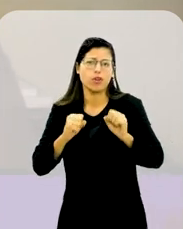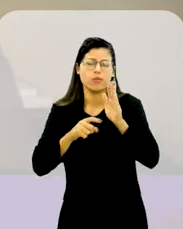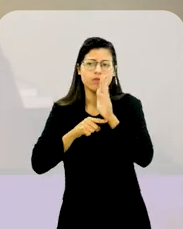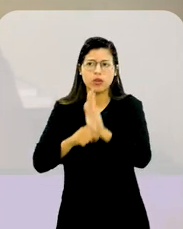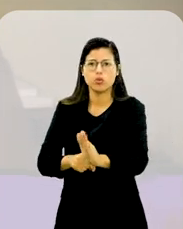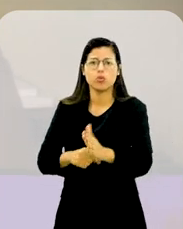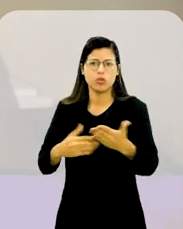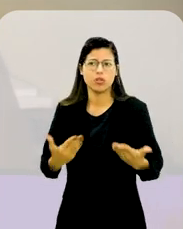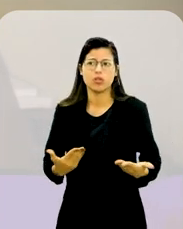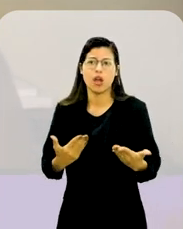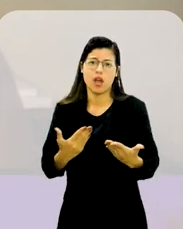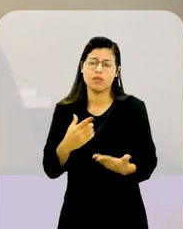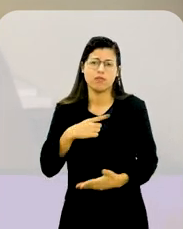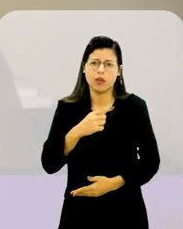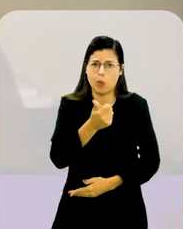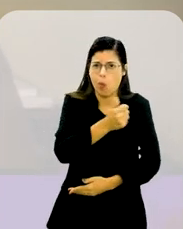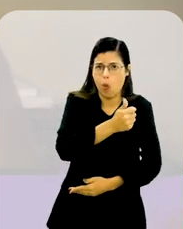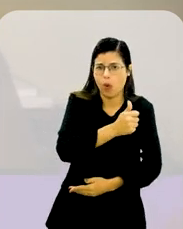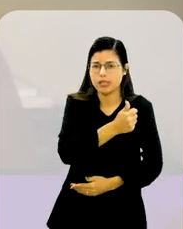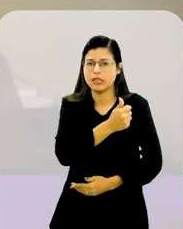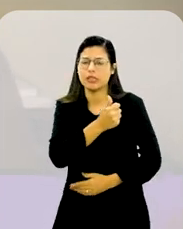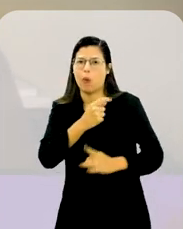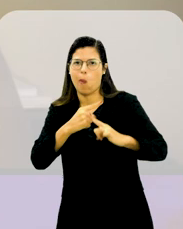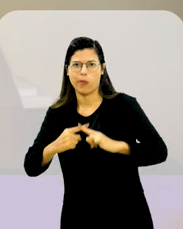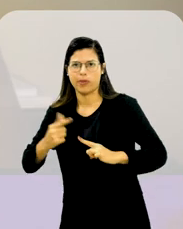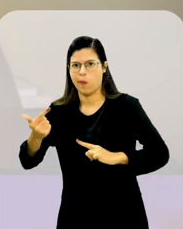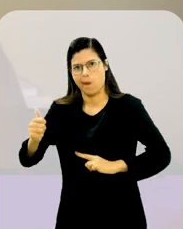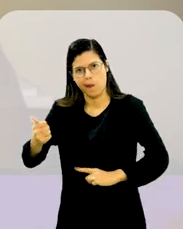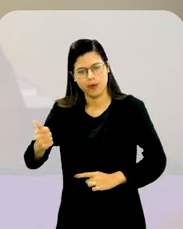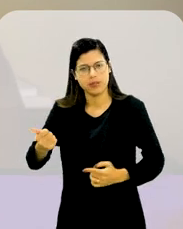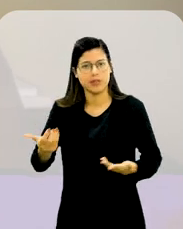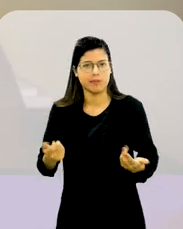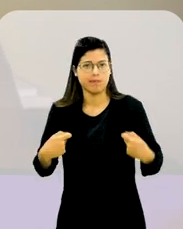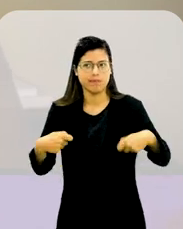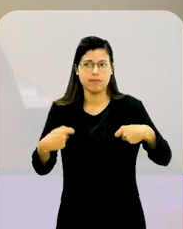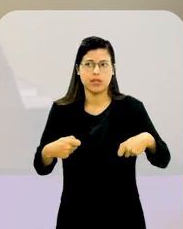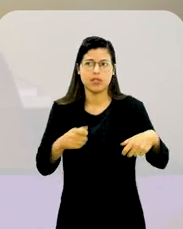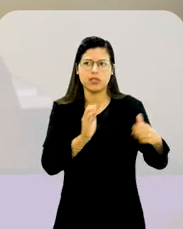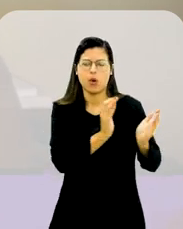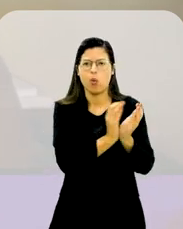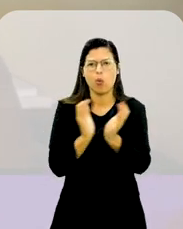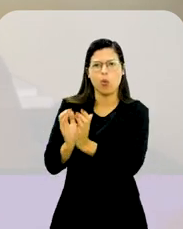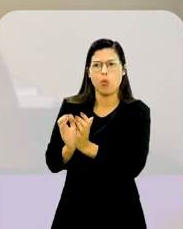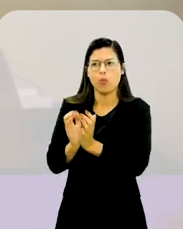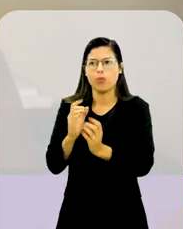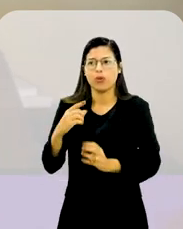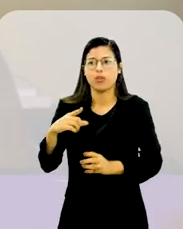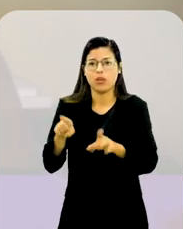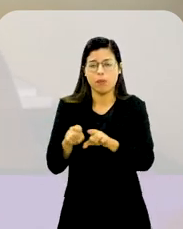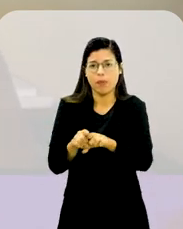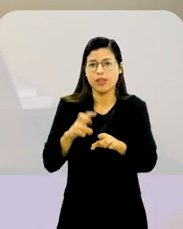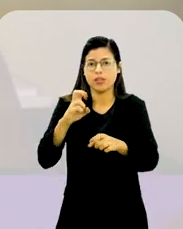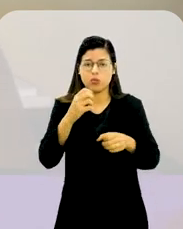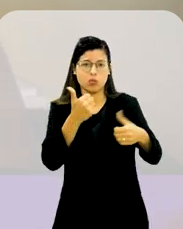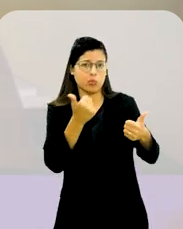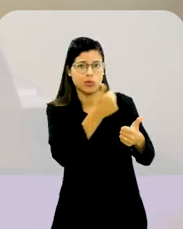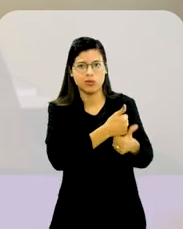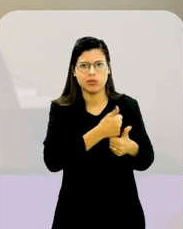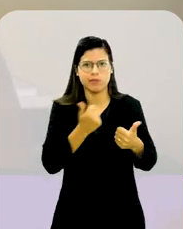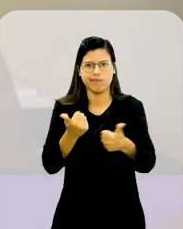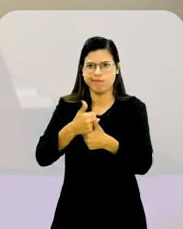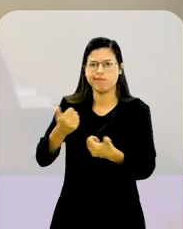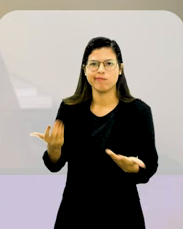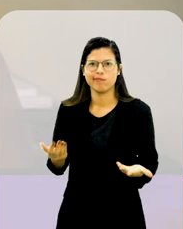porque futebol não é tênis se joga um contra um Você joga 11 contra 11 precisa também hoje ainda mais ter banco por cinco substituições que os